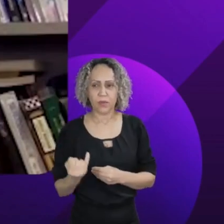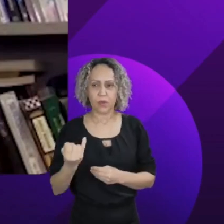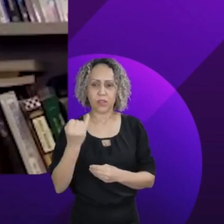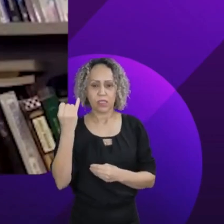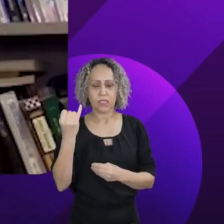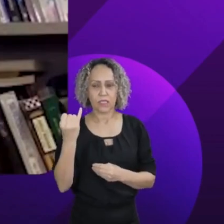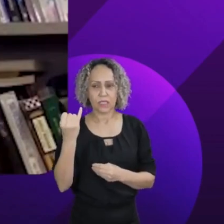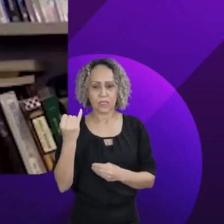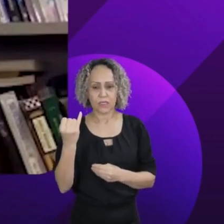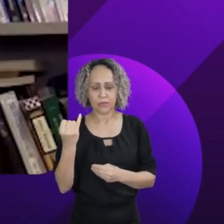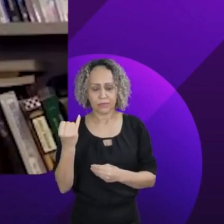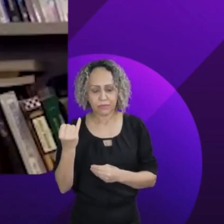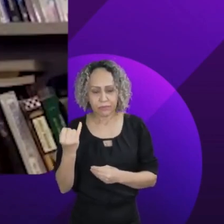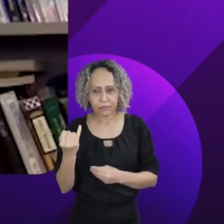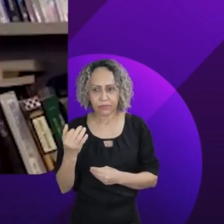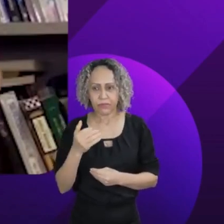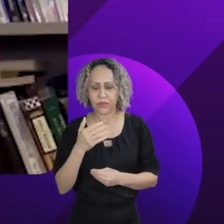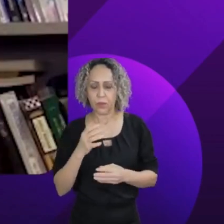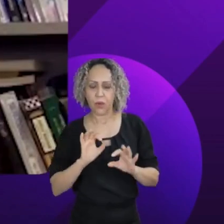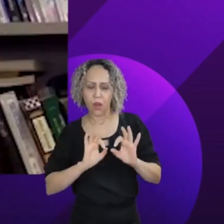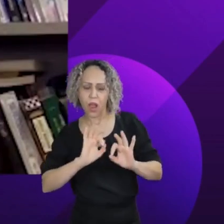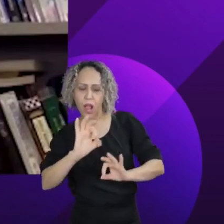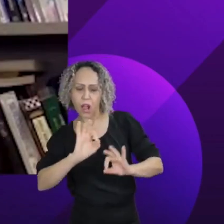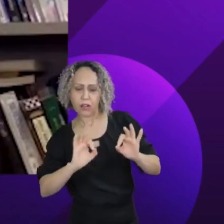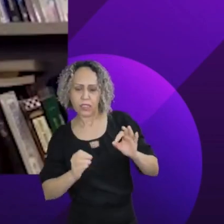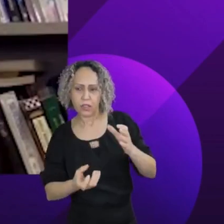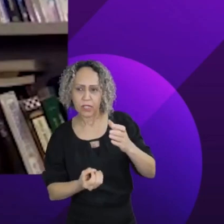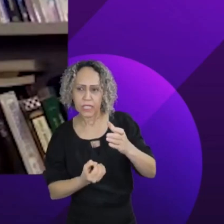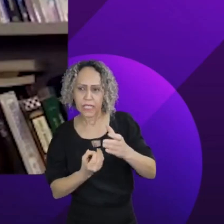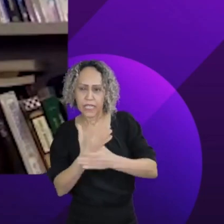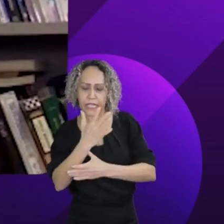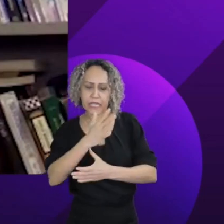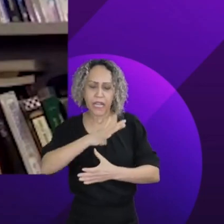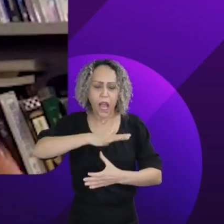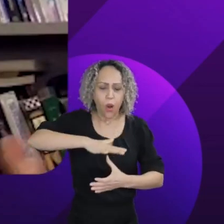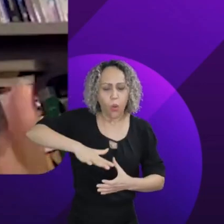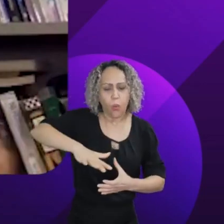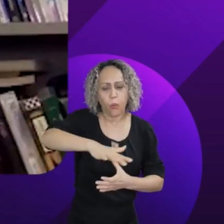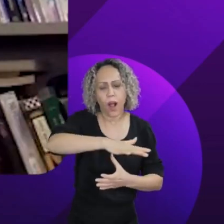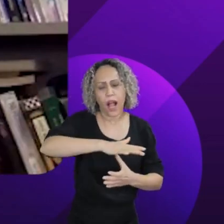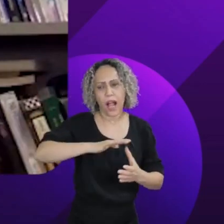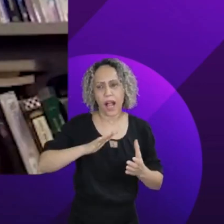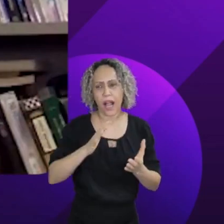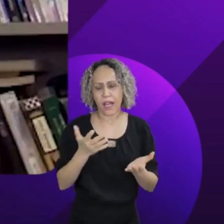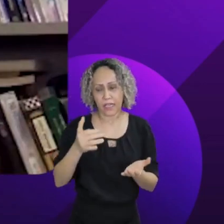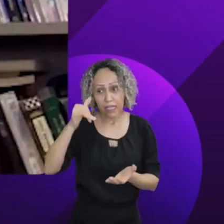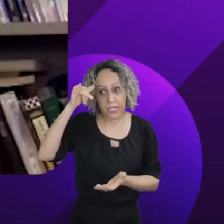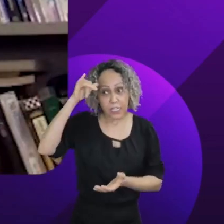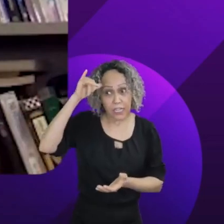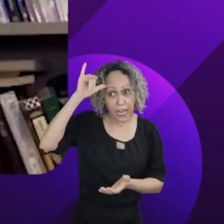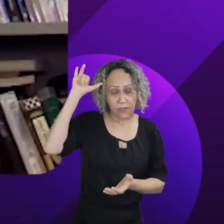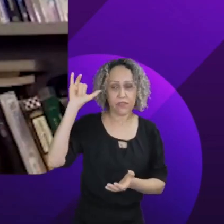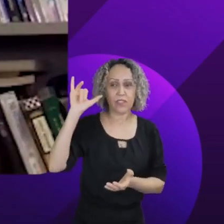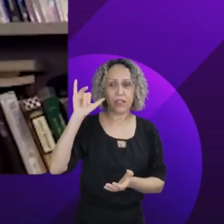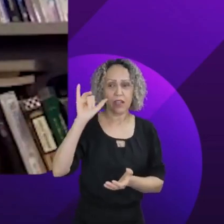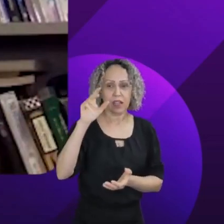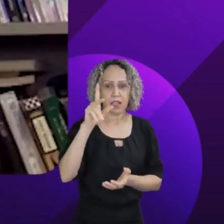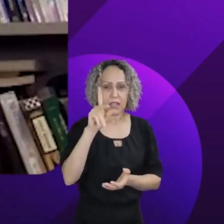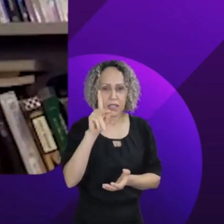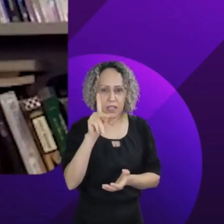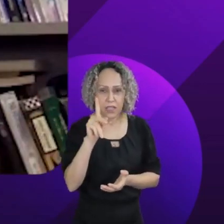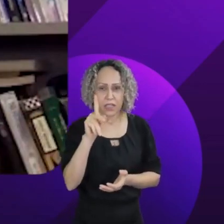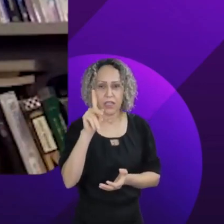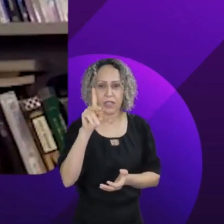a solicitação, a organização de uma área de prevenção, não mais falar de prevalência, né,